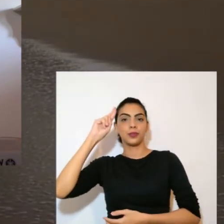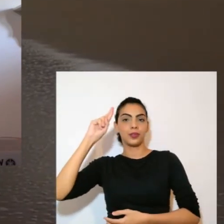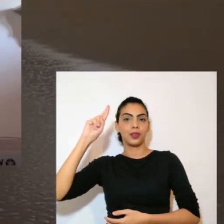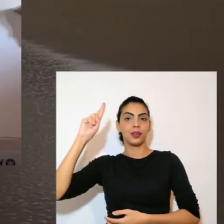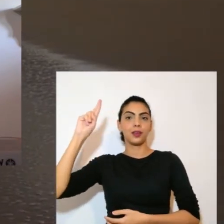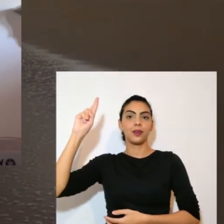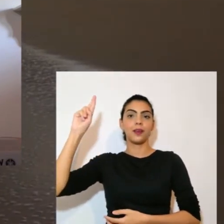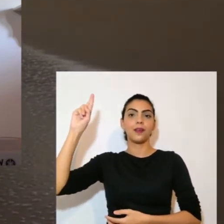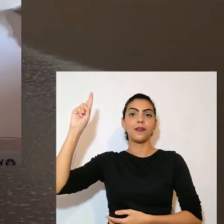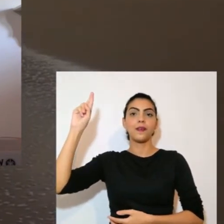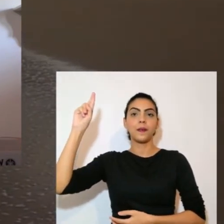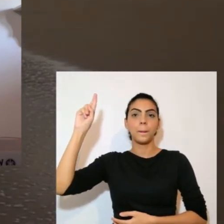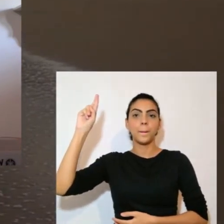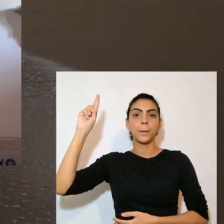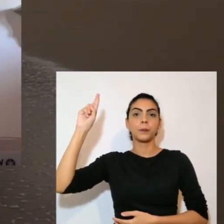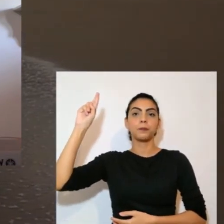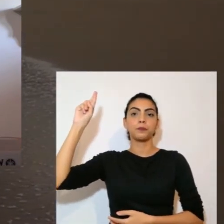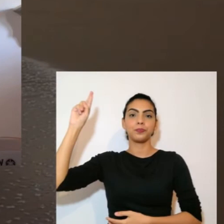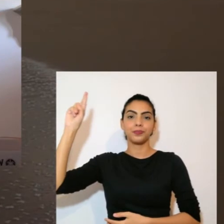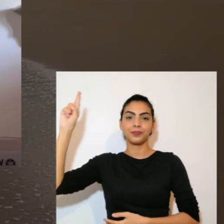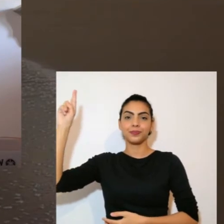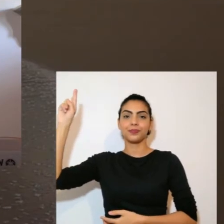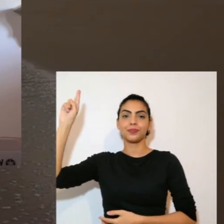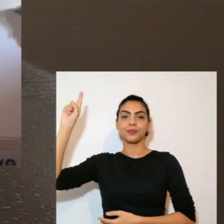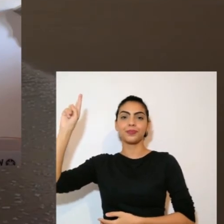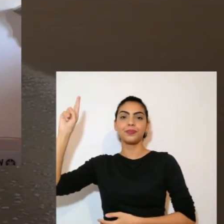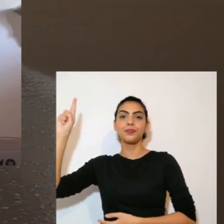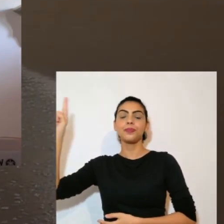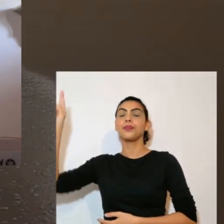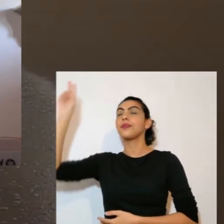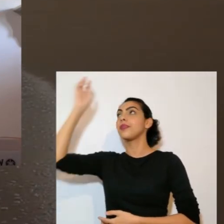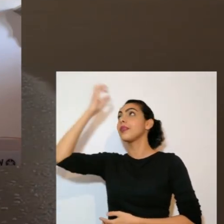glória do Senhor.